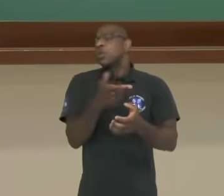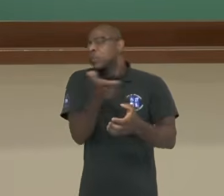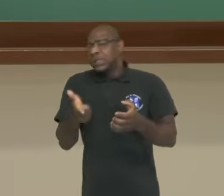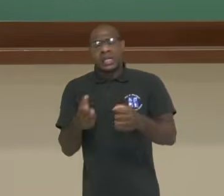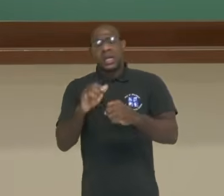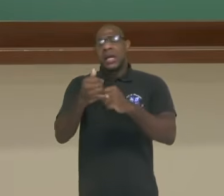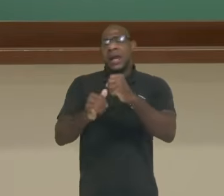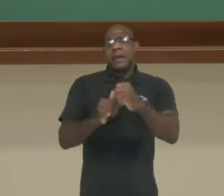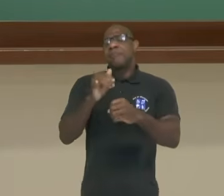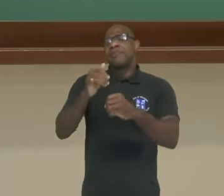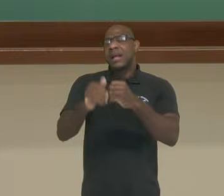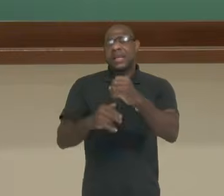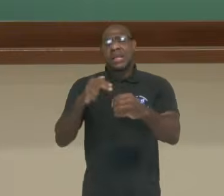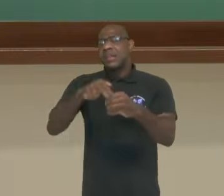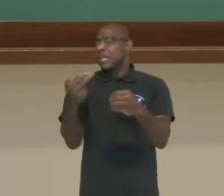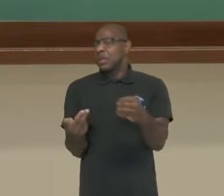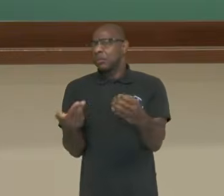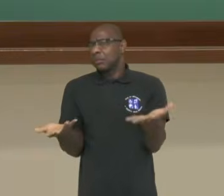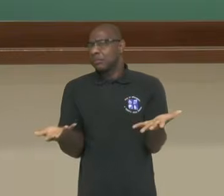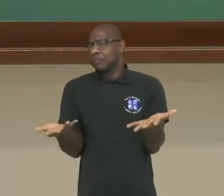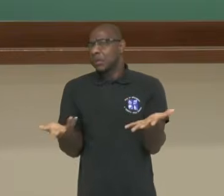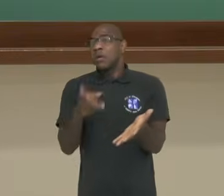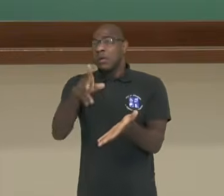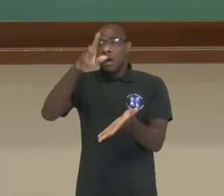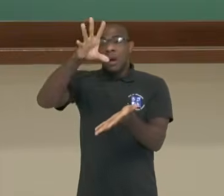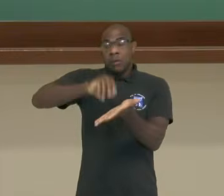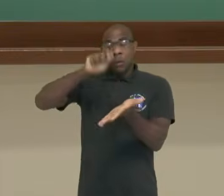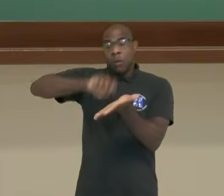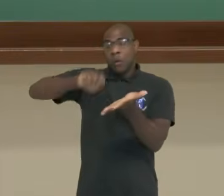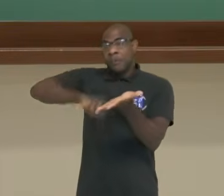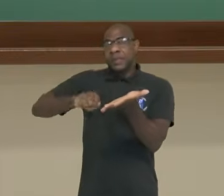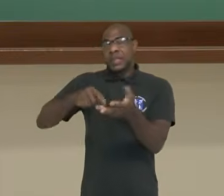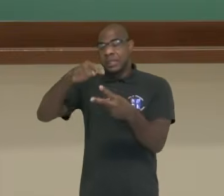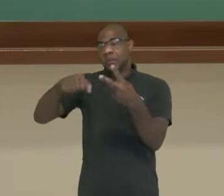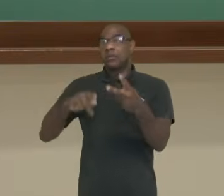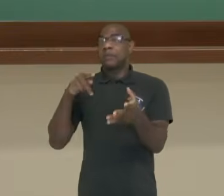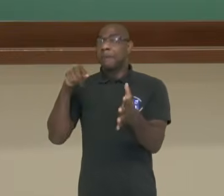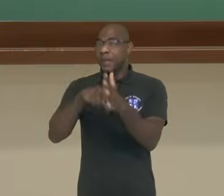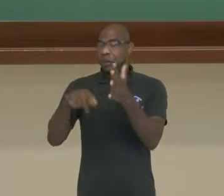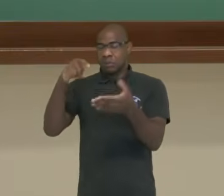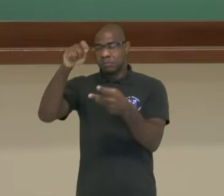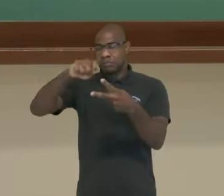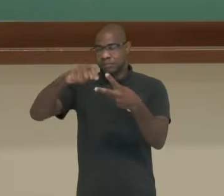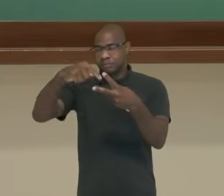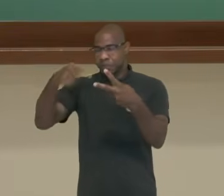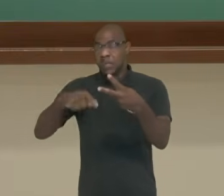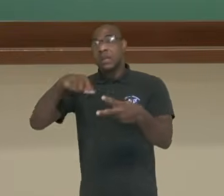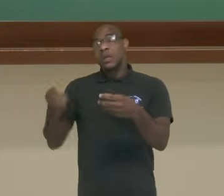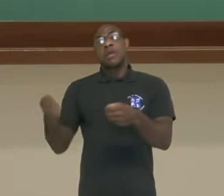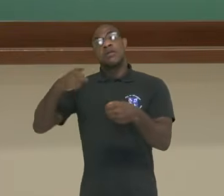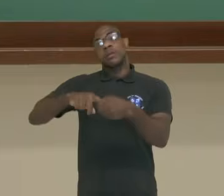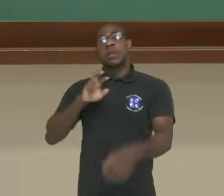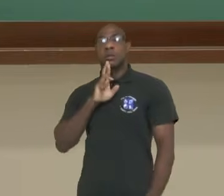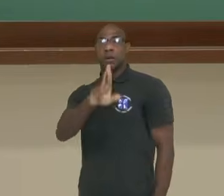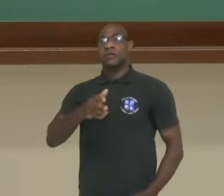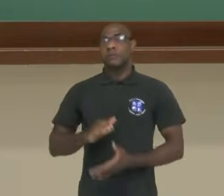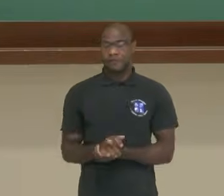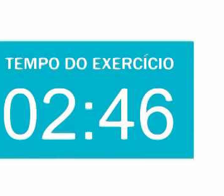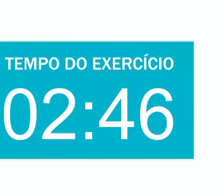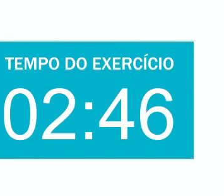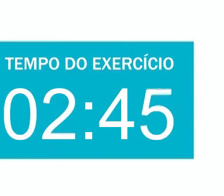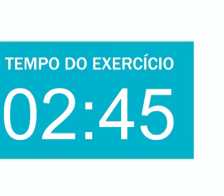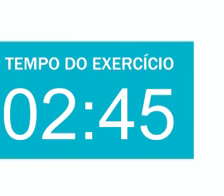você registrar essa atividade no teu caderno, para você responder essas duas perguntas e a gente já volta para conferir. Até daqui a pouco.